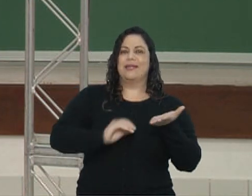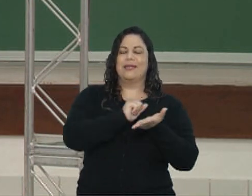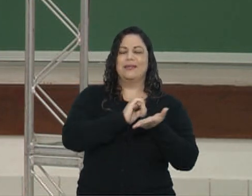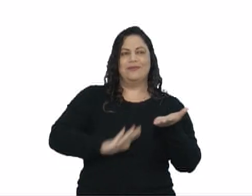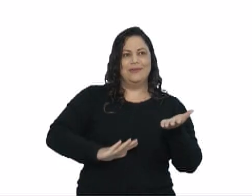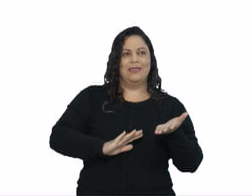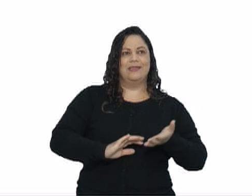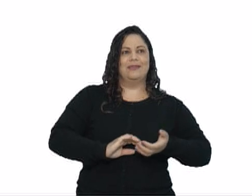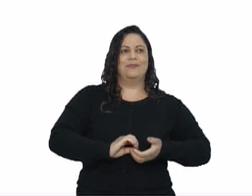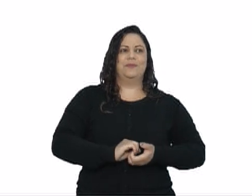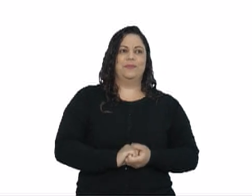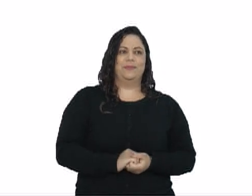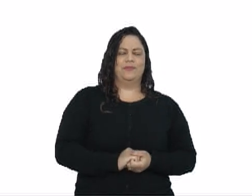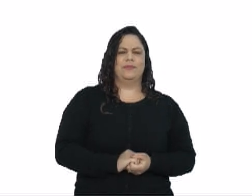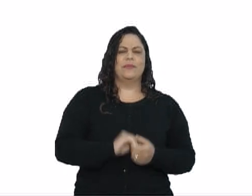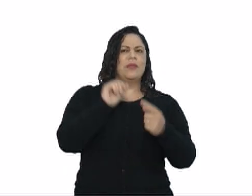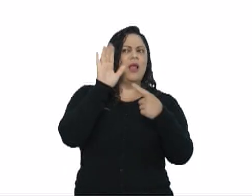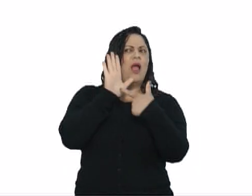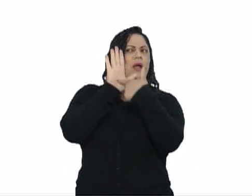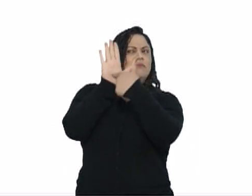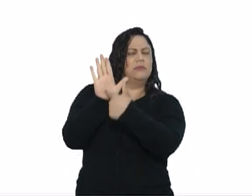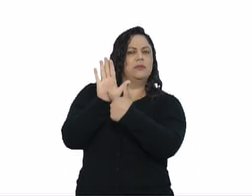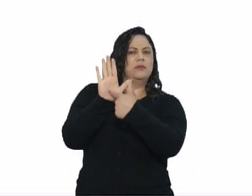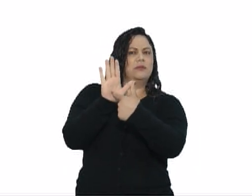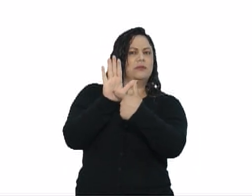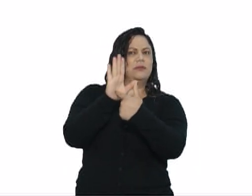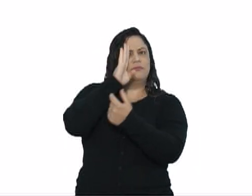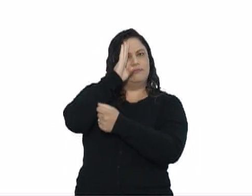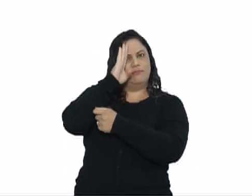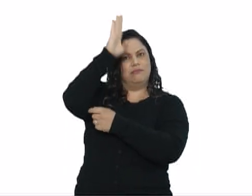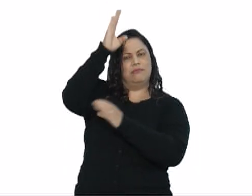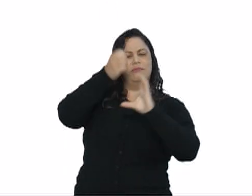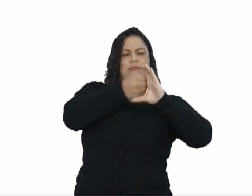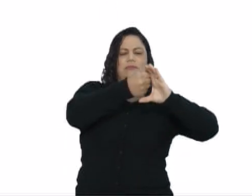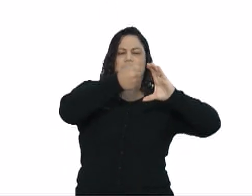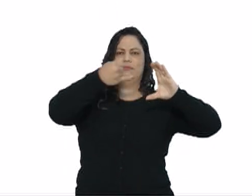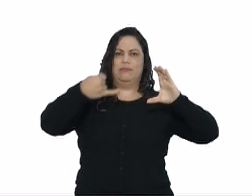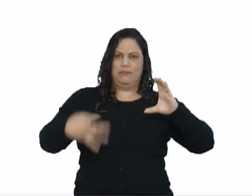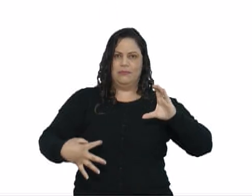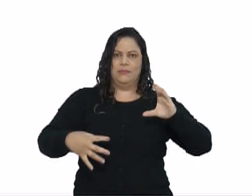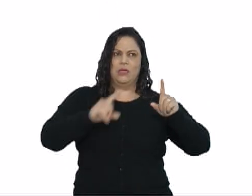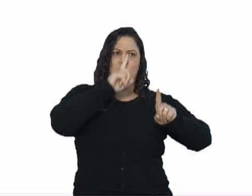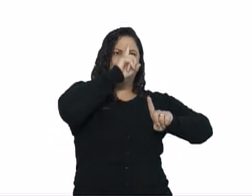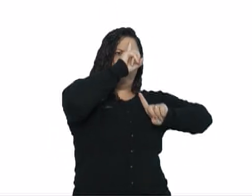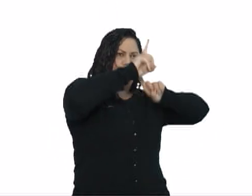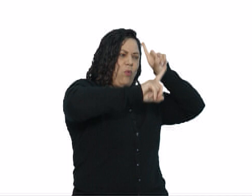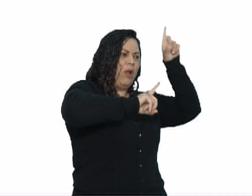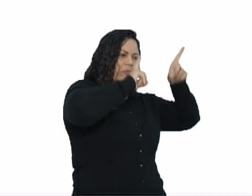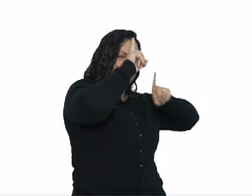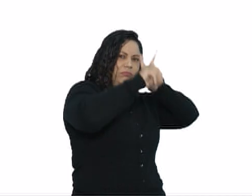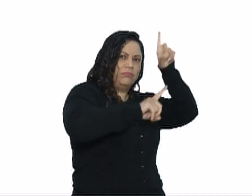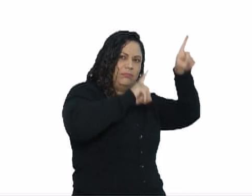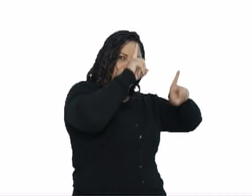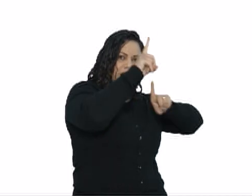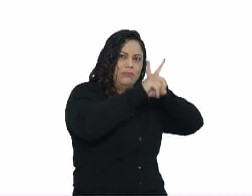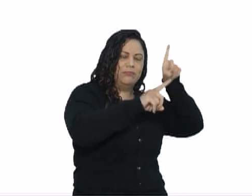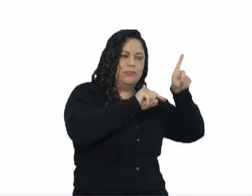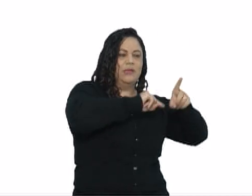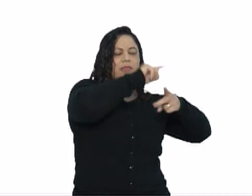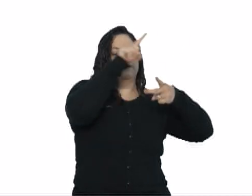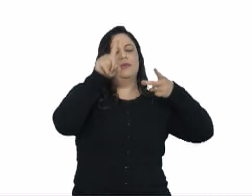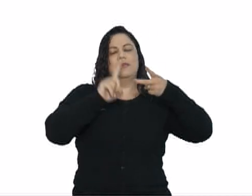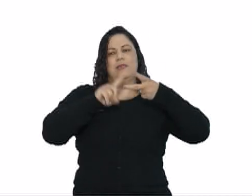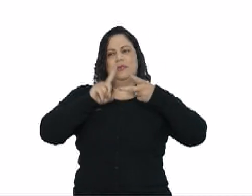vamos lá. Indique as principais características do autoritarismo e do totalitarismo e